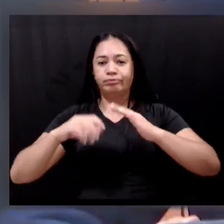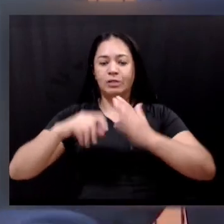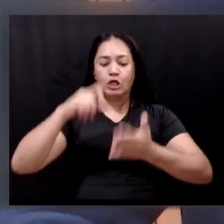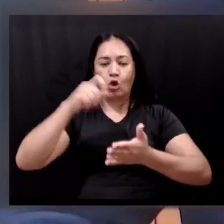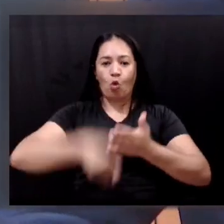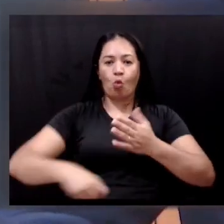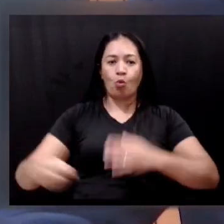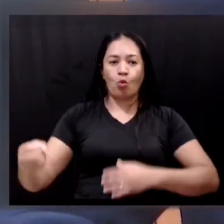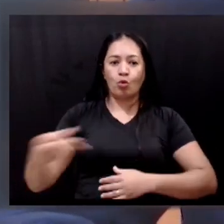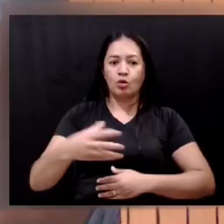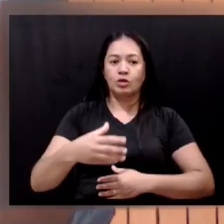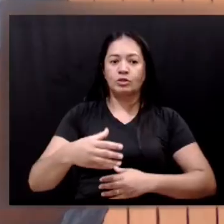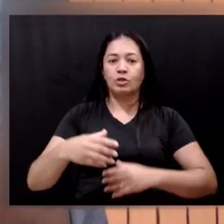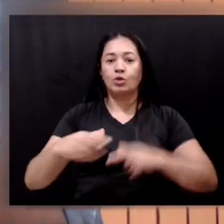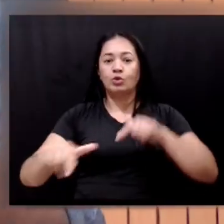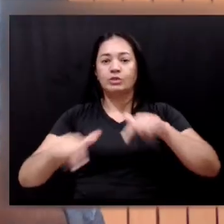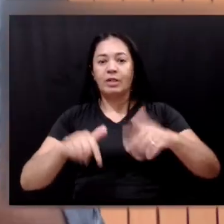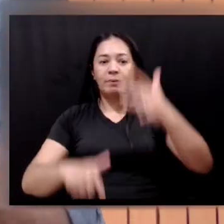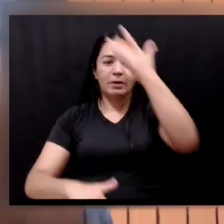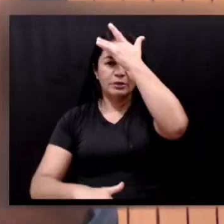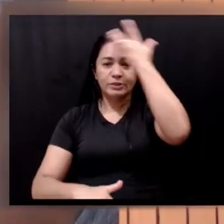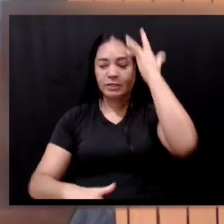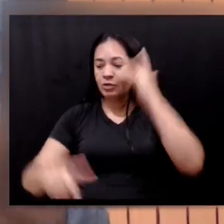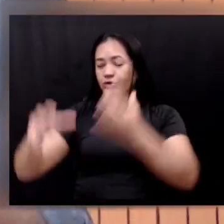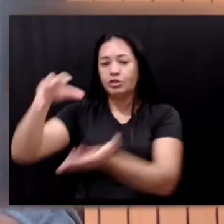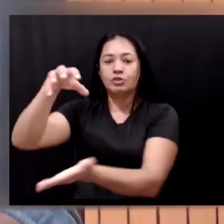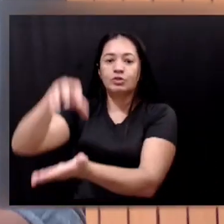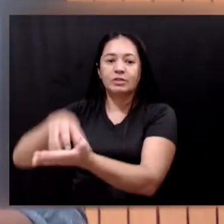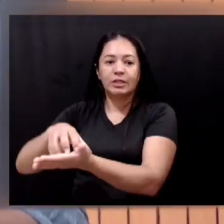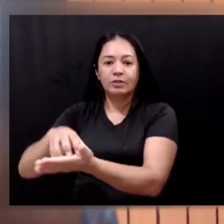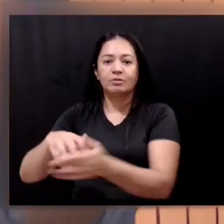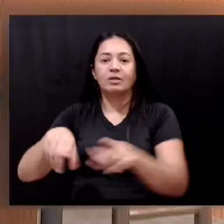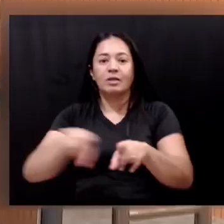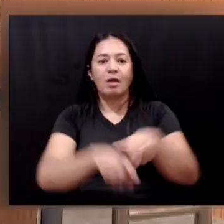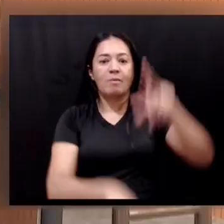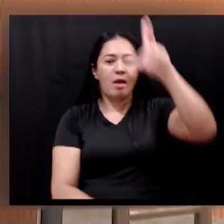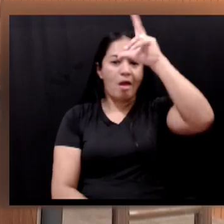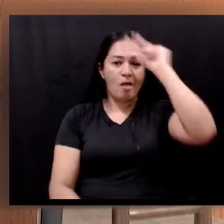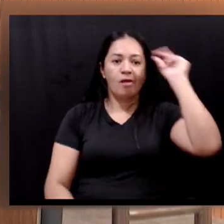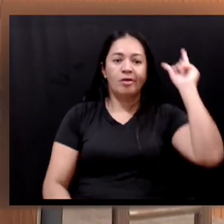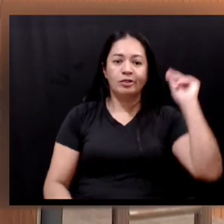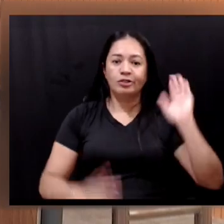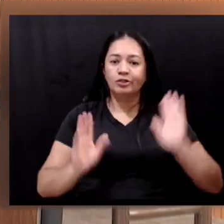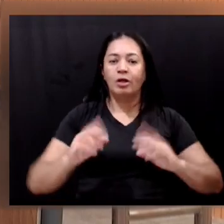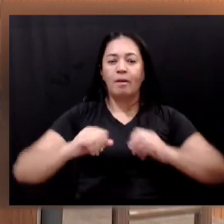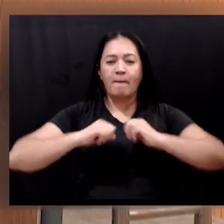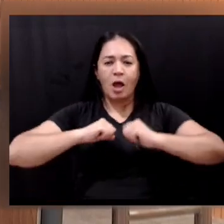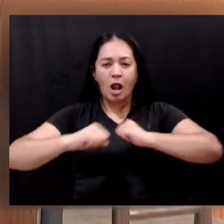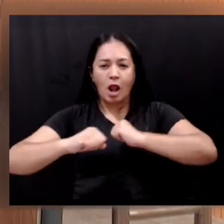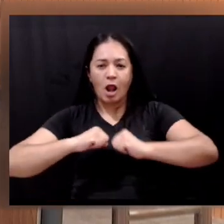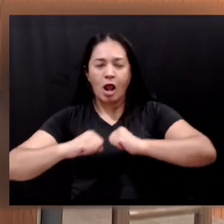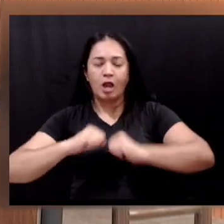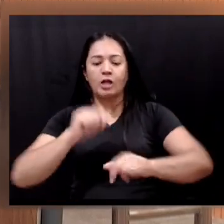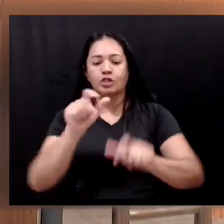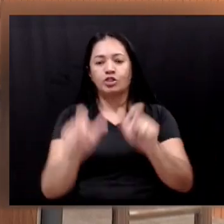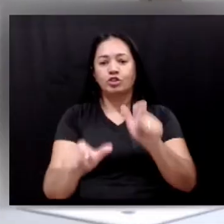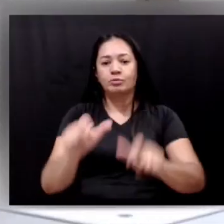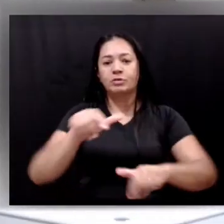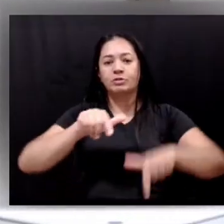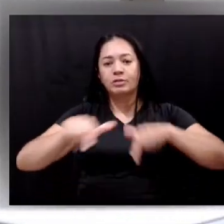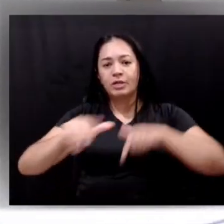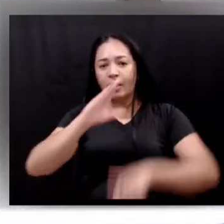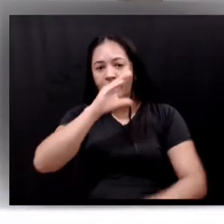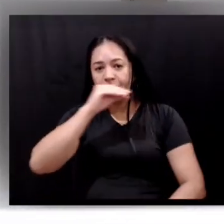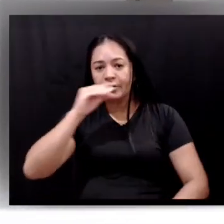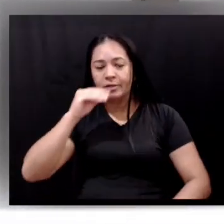Saúde Dr. Cândido Ferreira e a Prefeitura, que tem gerado a manifestação de trabalhadores e usuários do Serviço de Saúde Mental.